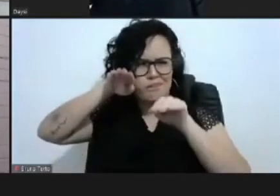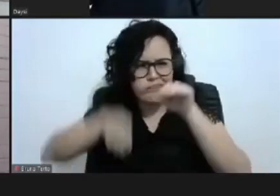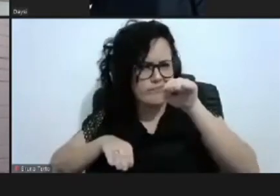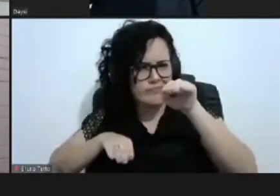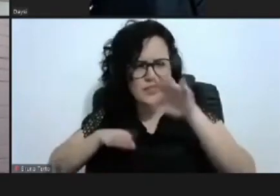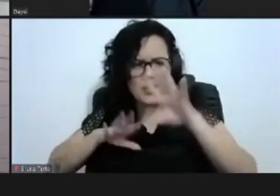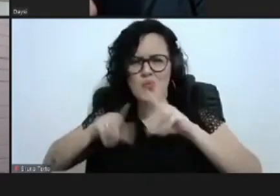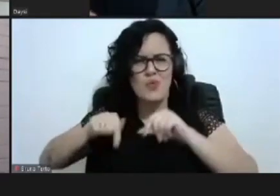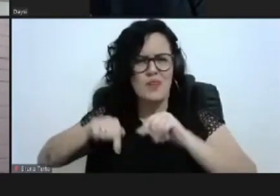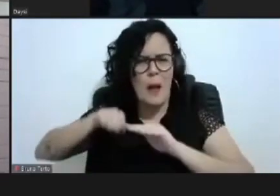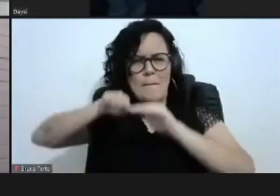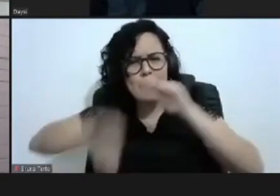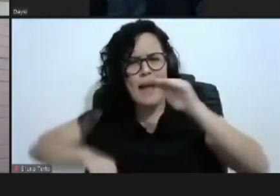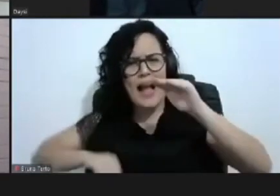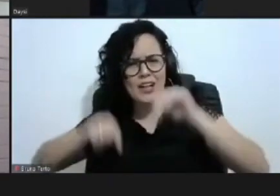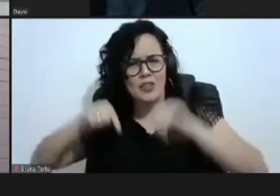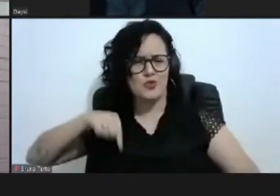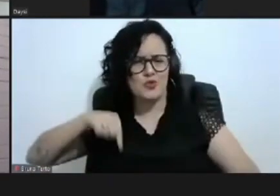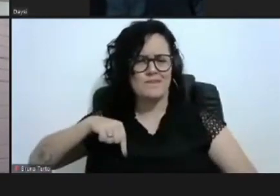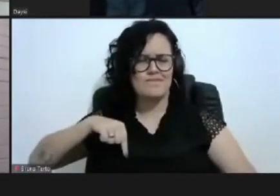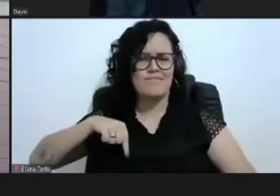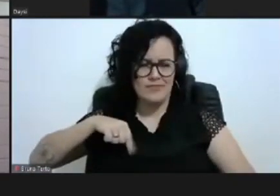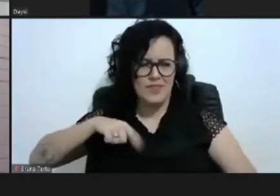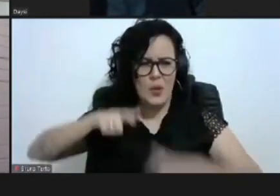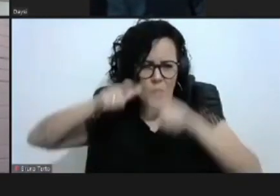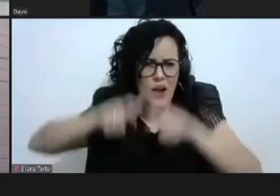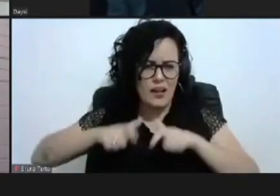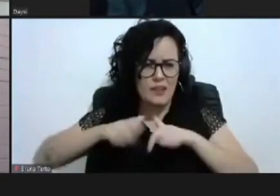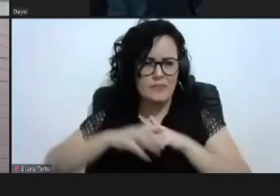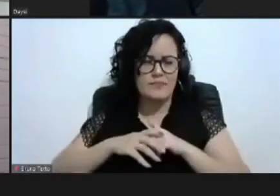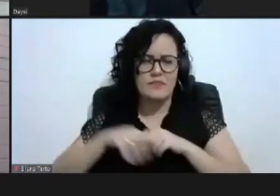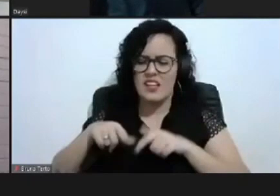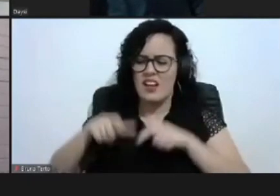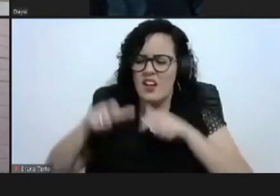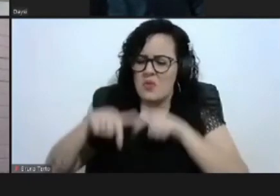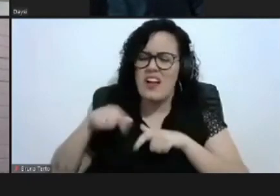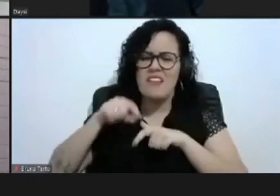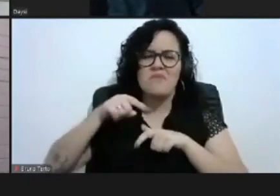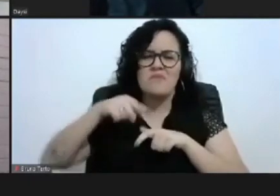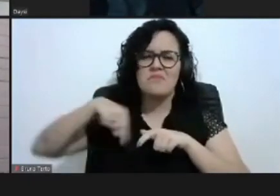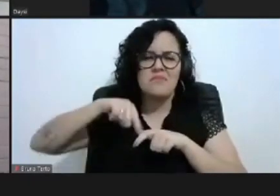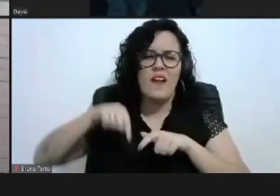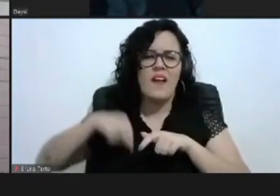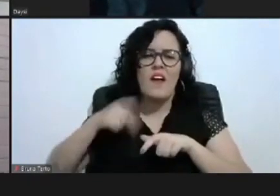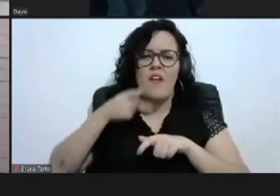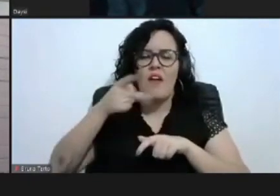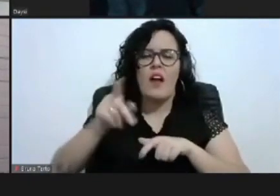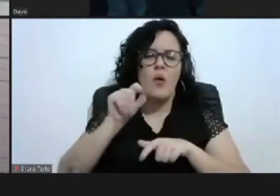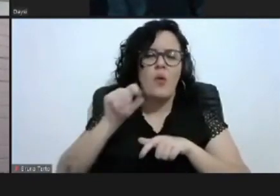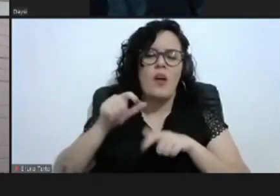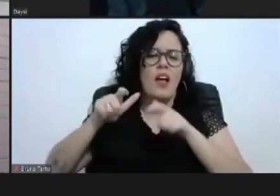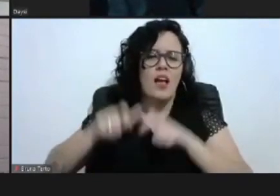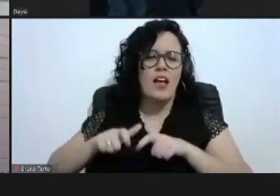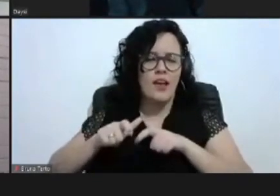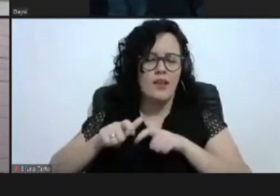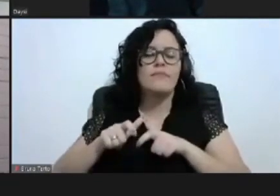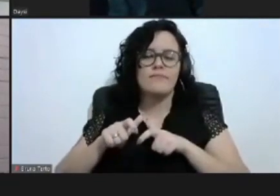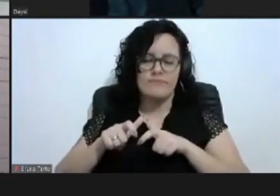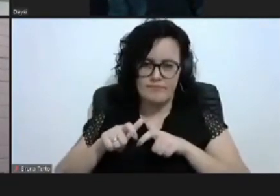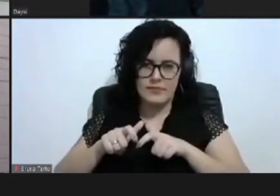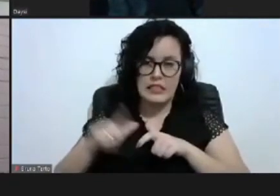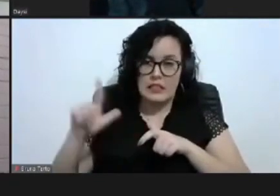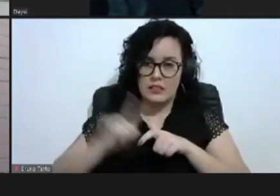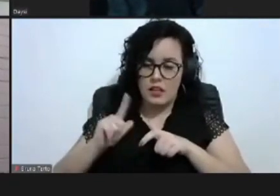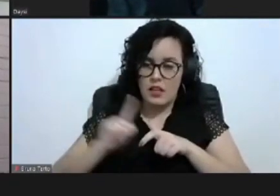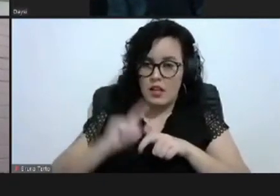impactado. Então, esse outro lugar, né, do qual eu falo, ele também carrega uma história